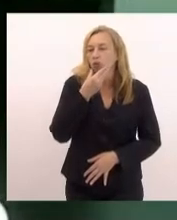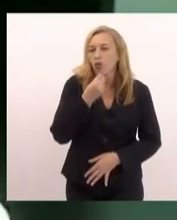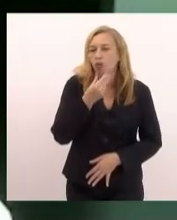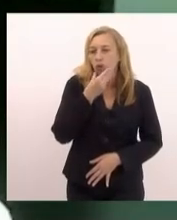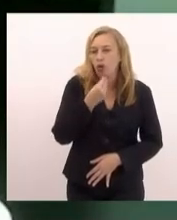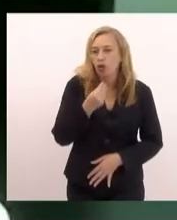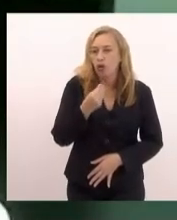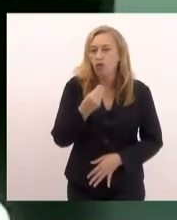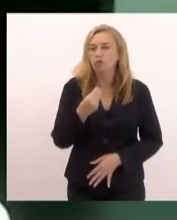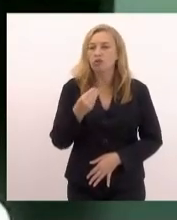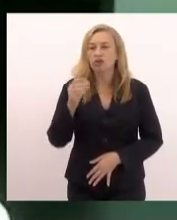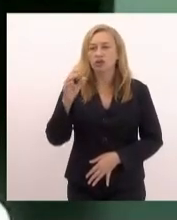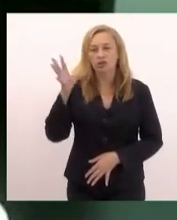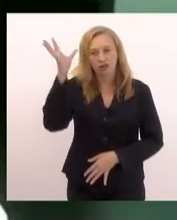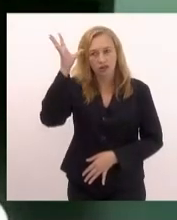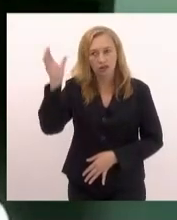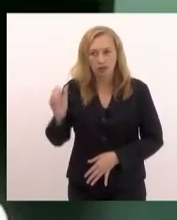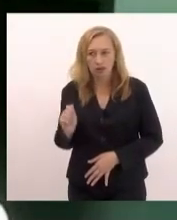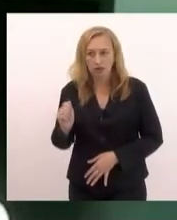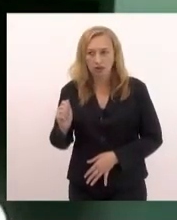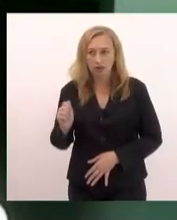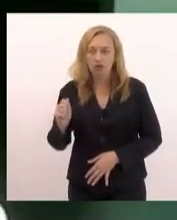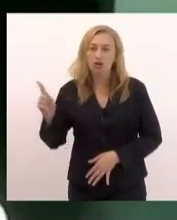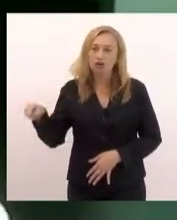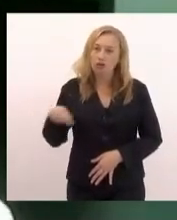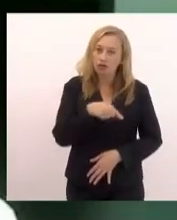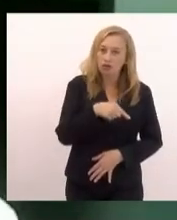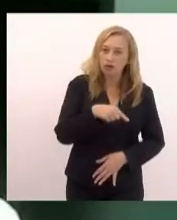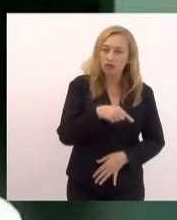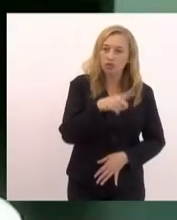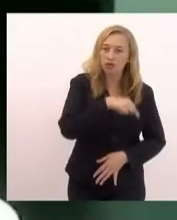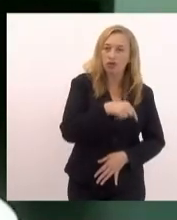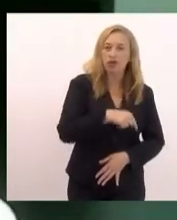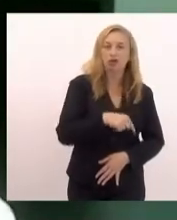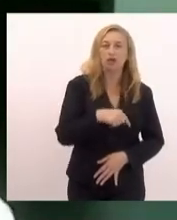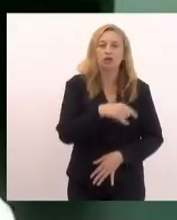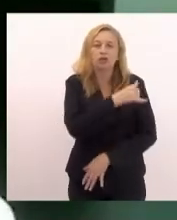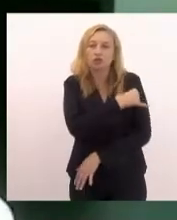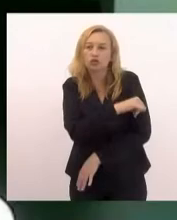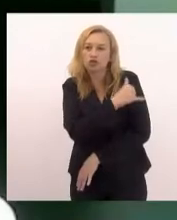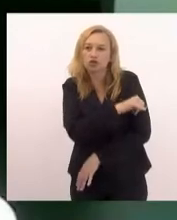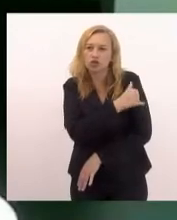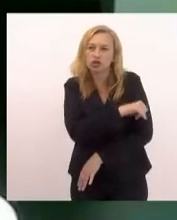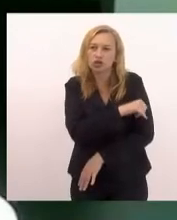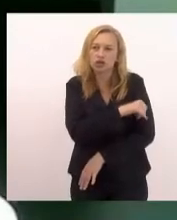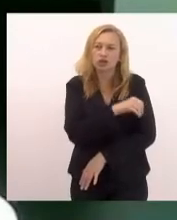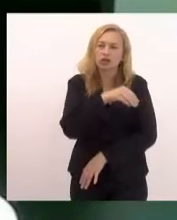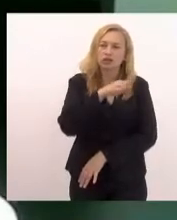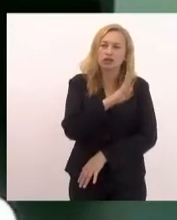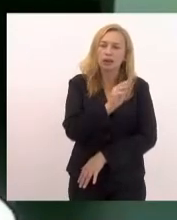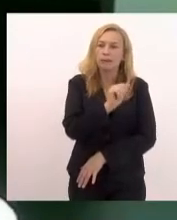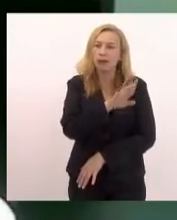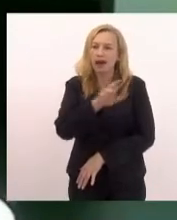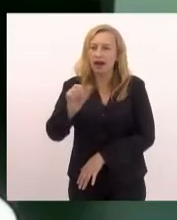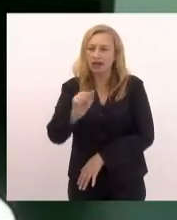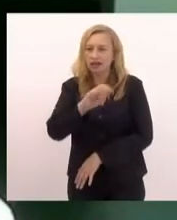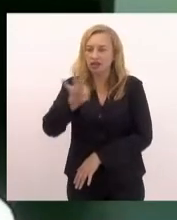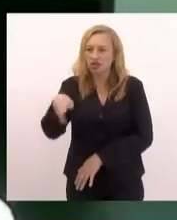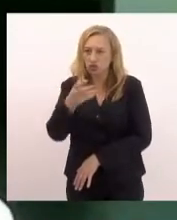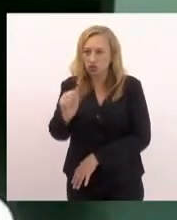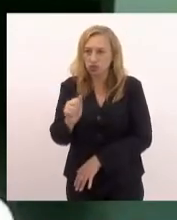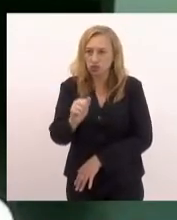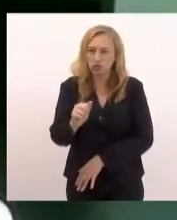um brutal homicídio na Barra da Tijuca, na zona oeste do Rio de Janeiro, no último dia 24 de janeiro